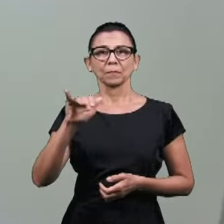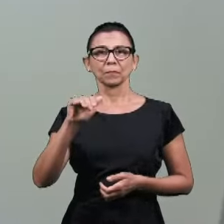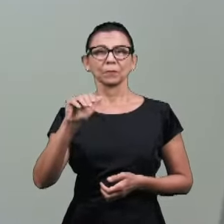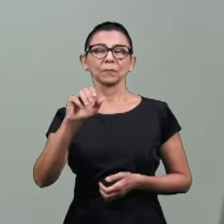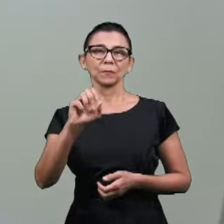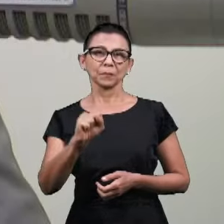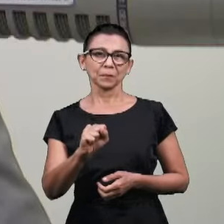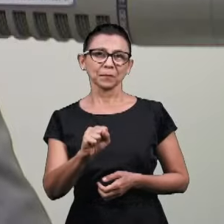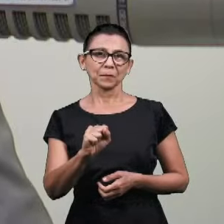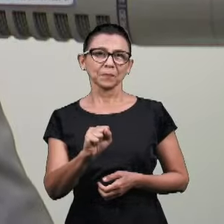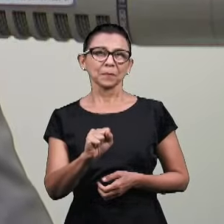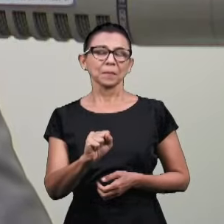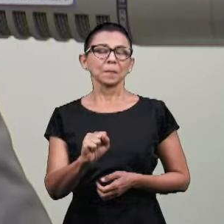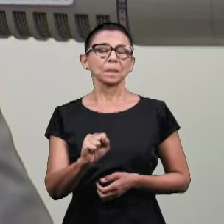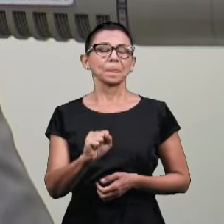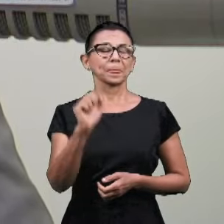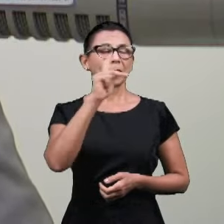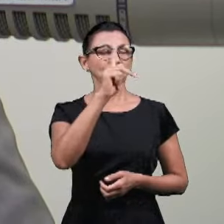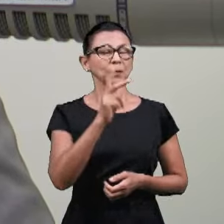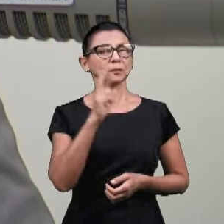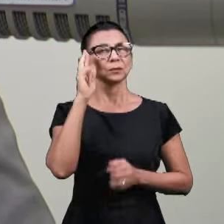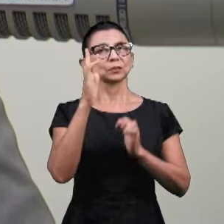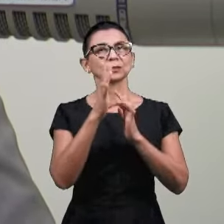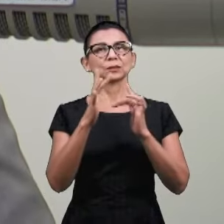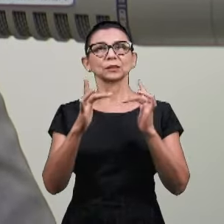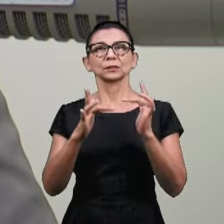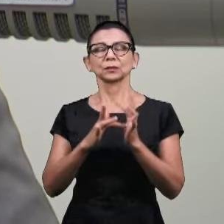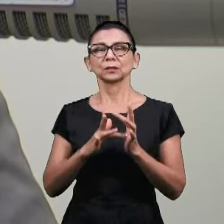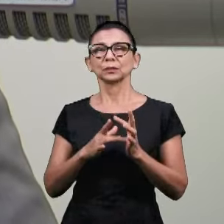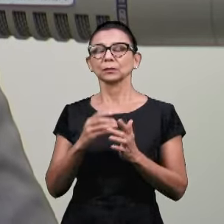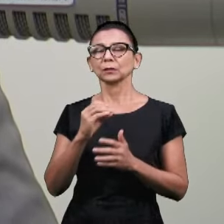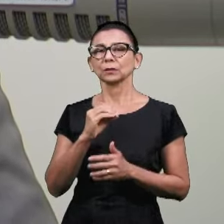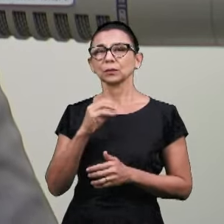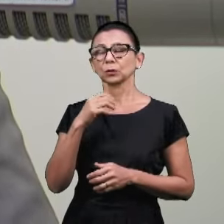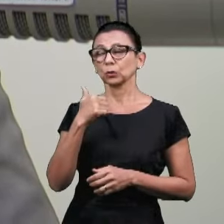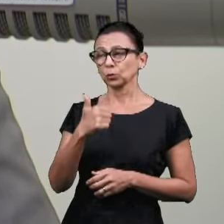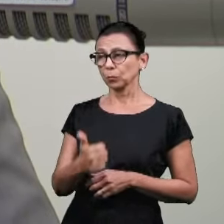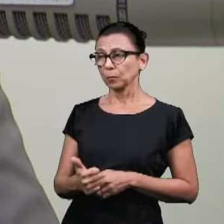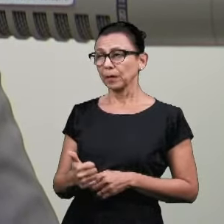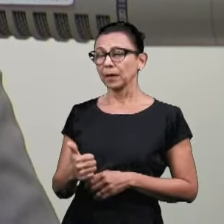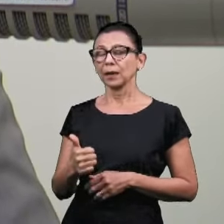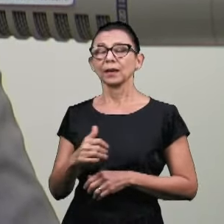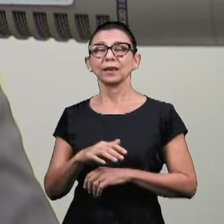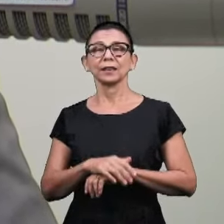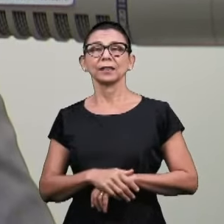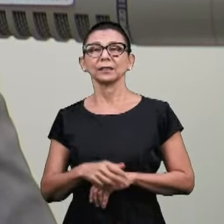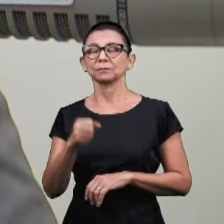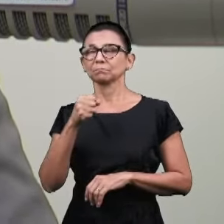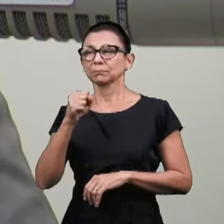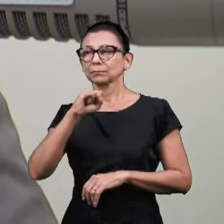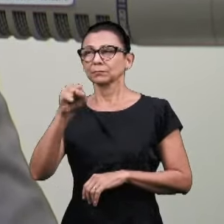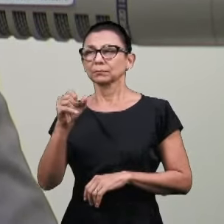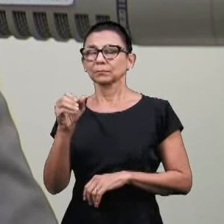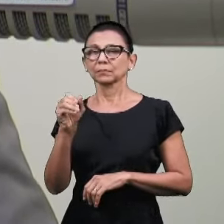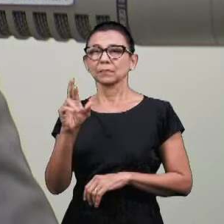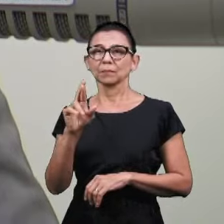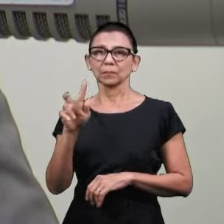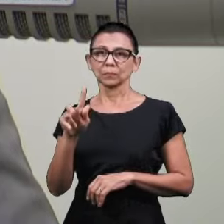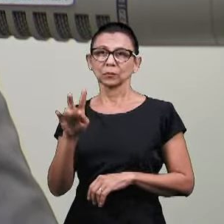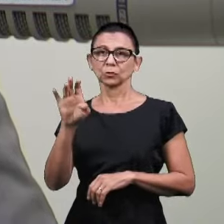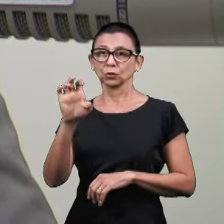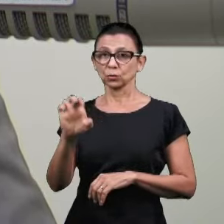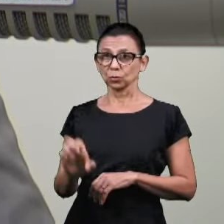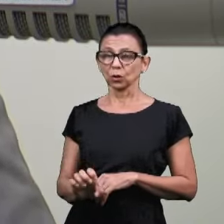tudo bem, meu irmão? Tudo bem, meu querido irmão Jorge Pessoa. A paz do Senhor também ao nosso querido pastor que já está aqui conosco, daqui a um pouquinho